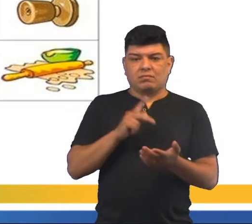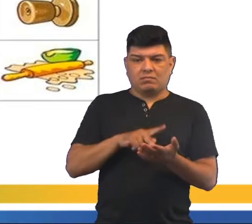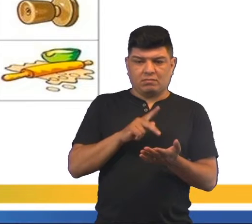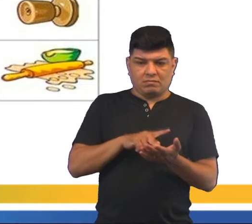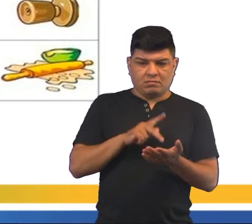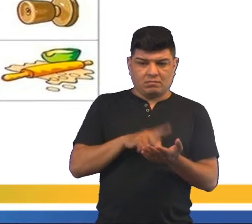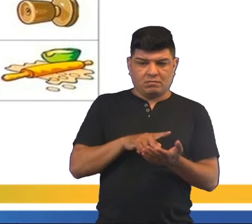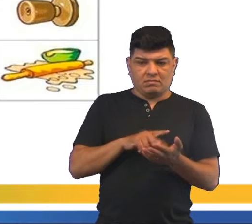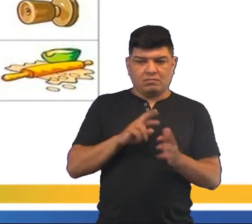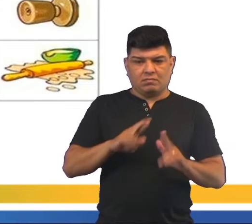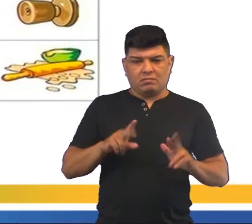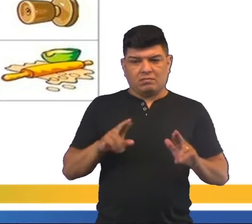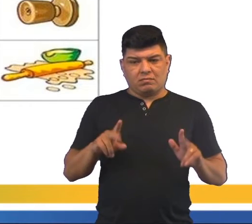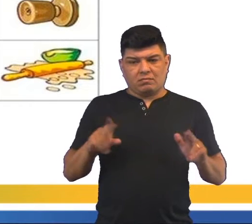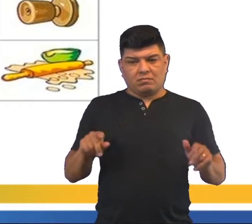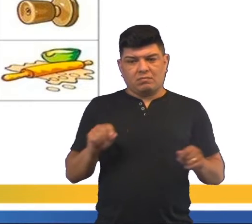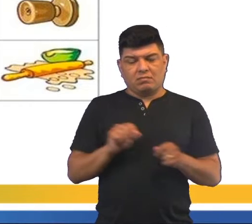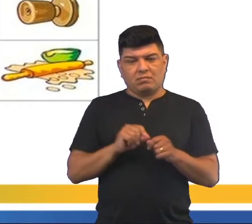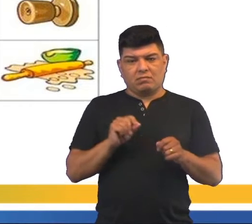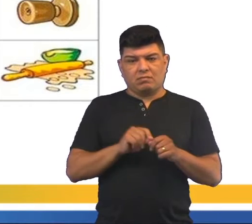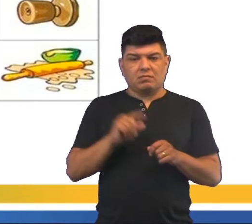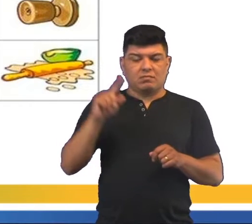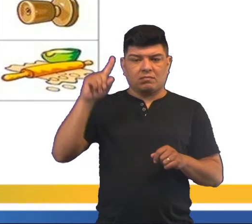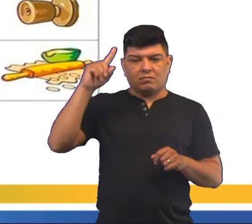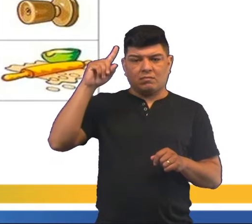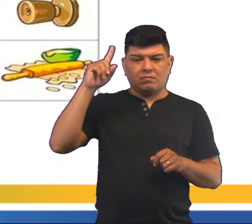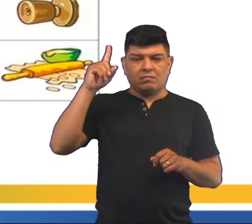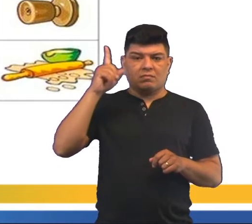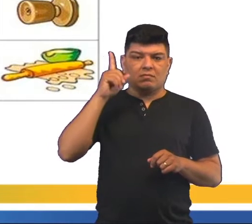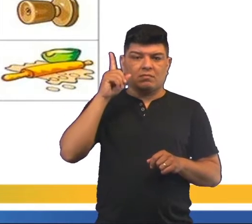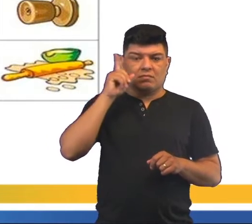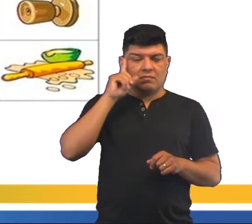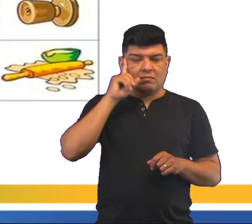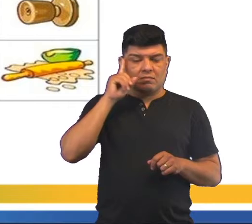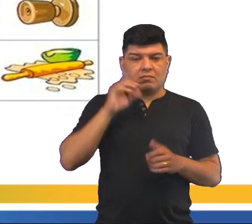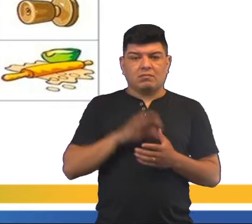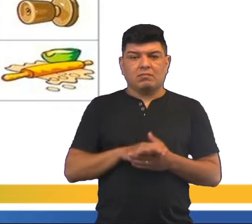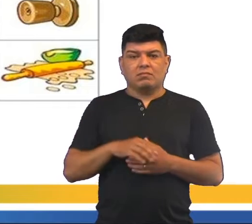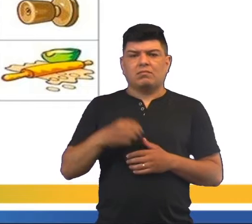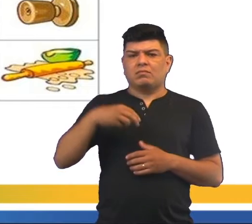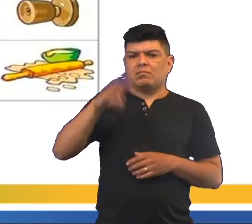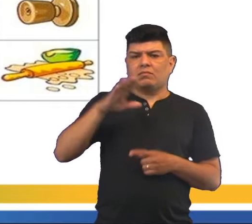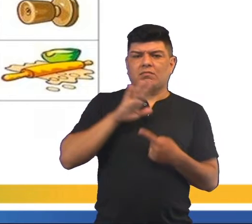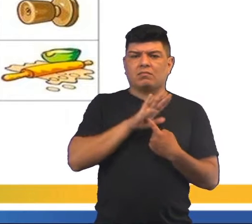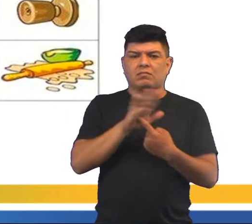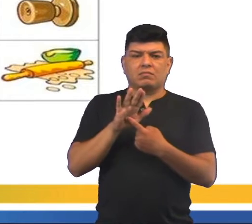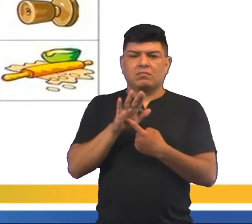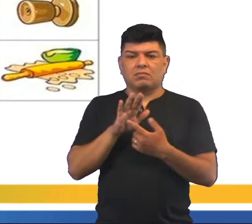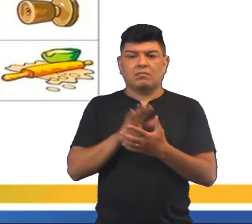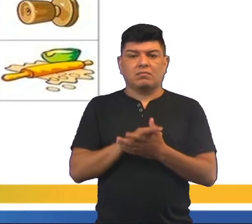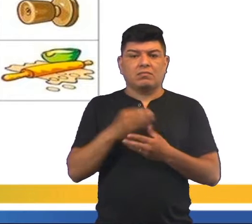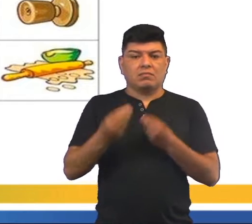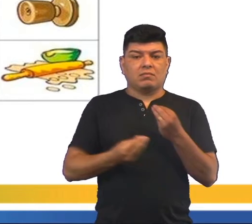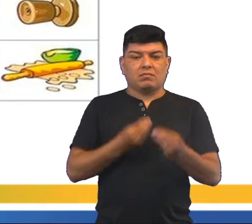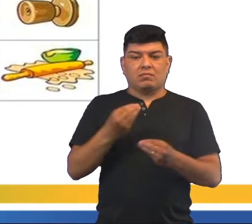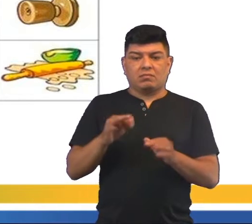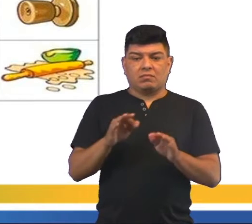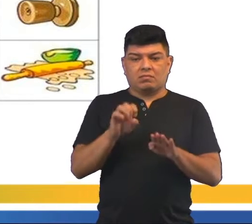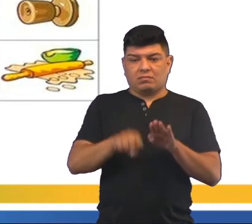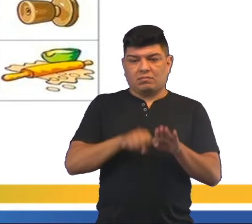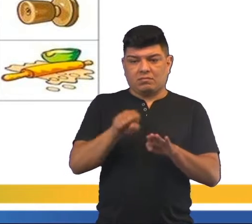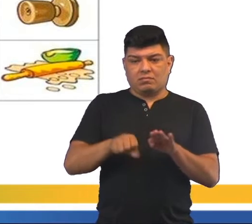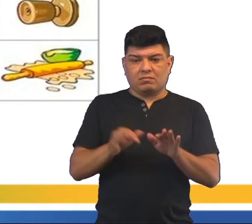realização de diferentes afazeres do dia-a-dia E aí quem é que a gente pode citar no fim das contas como